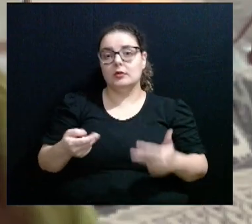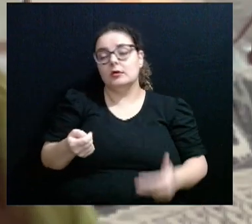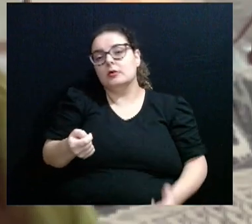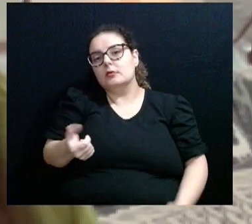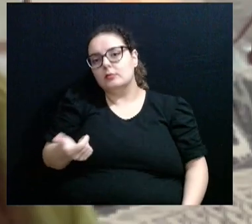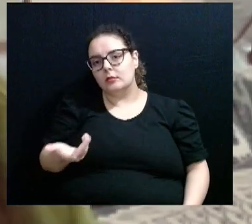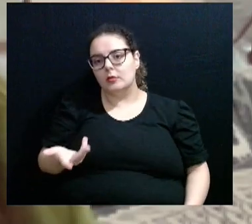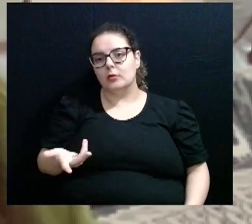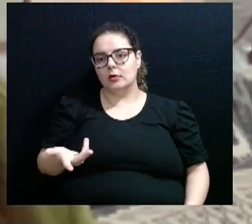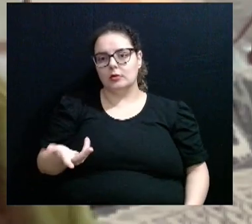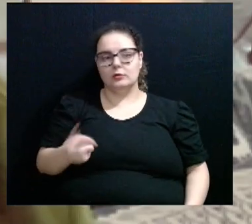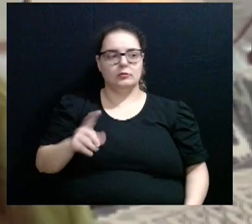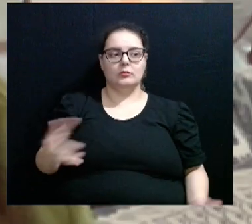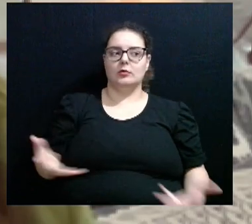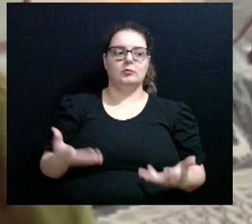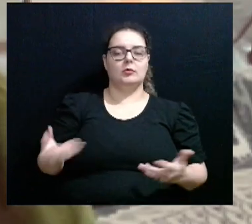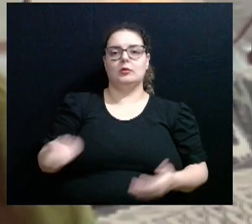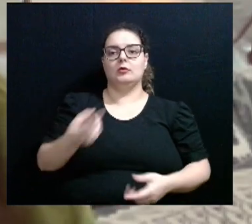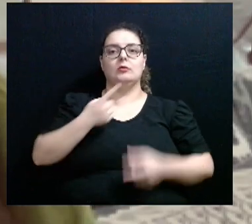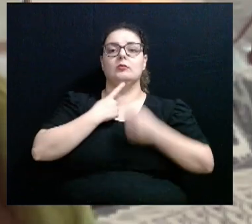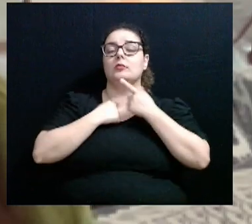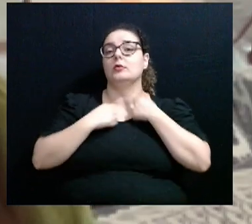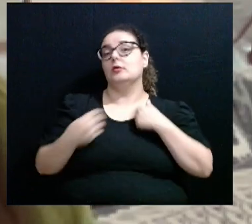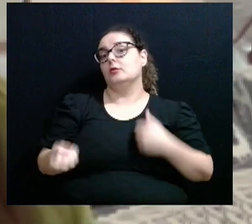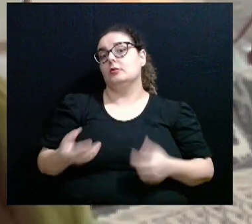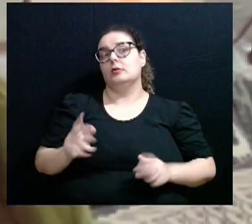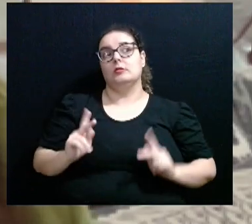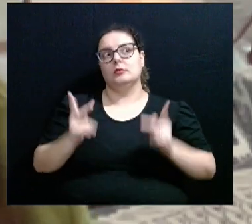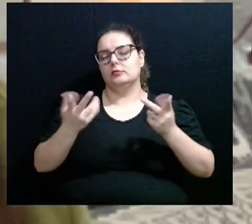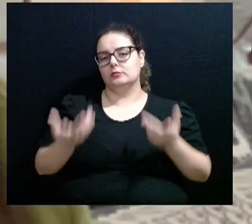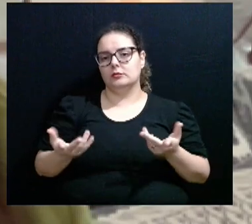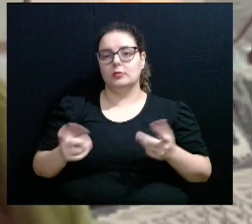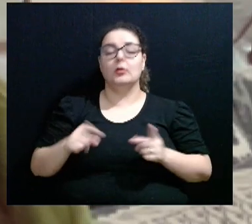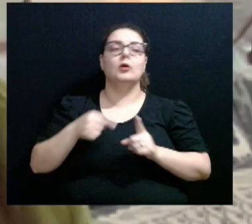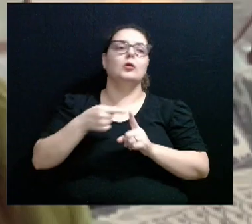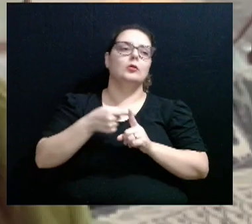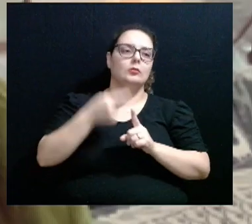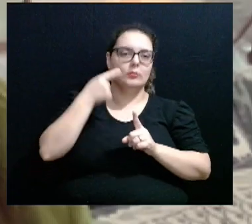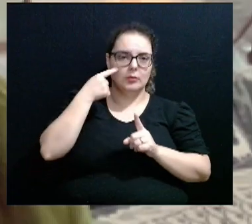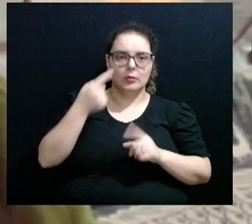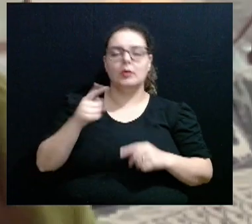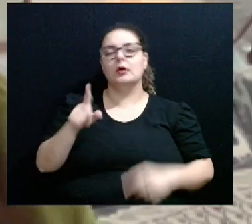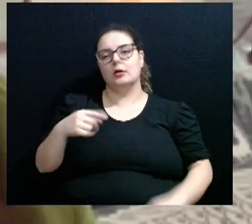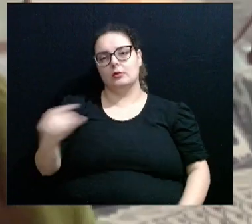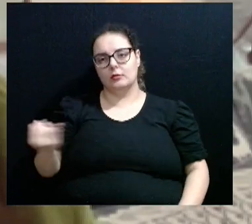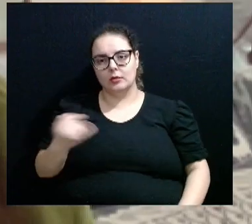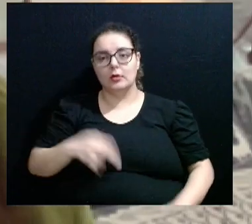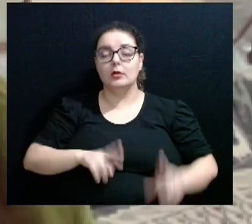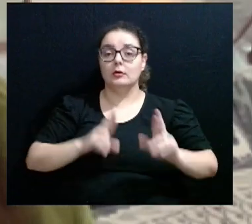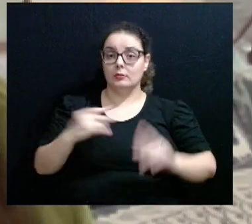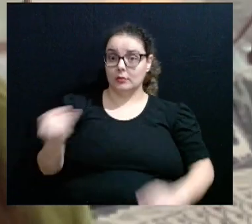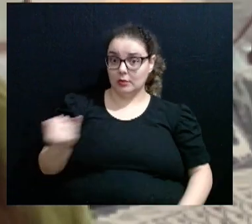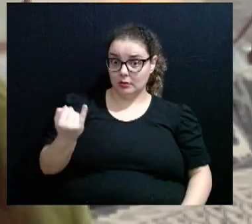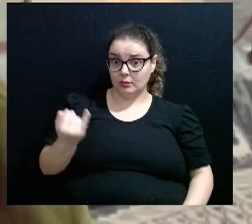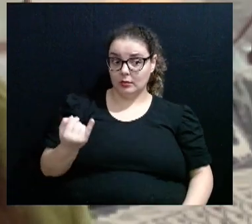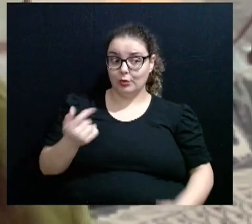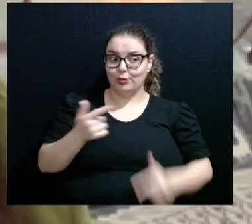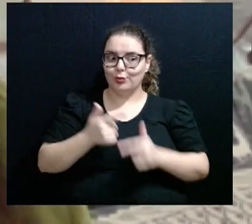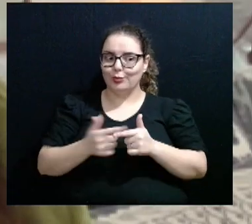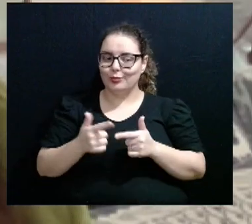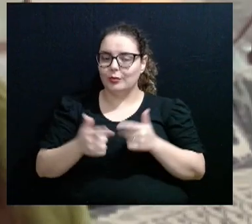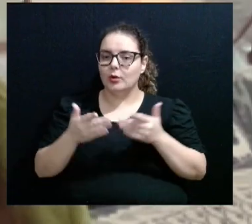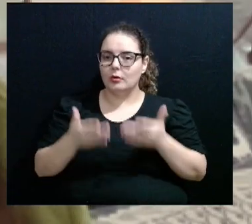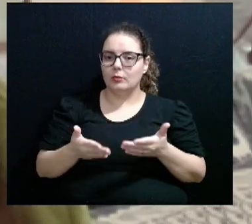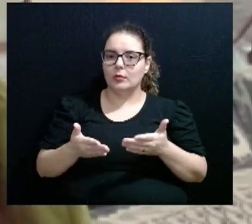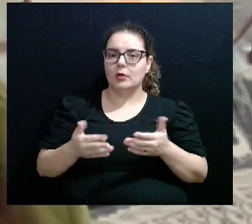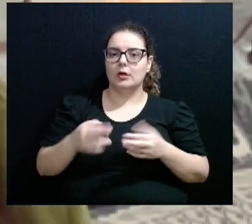novos desejos, novas conquistas. Então, o otimismo, ele é importante, a esperança, ela é importante. O problema disso, e que as redes sociais